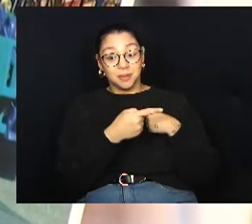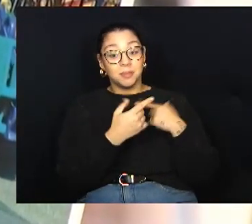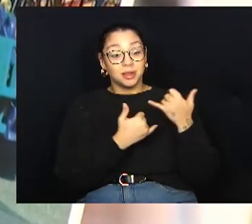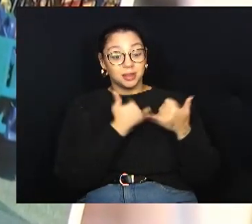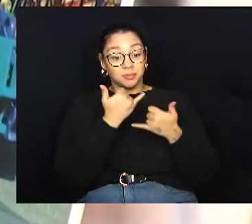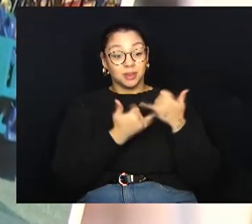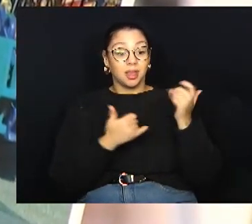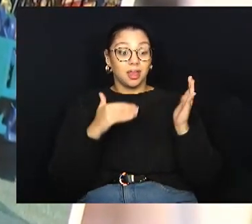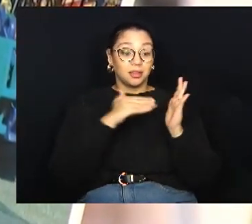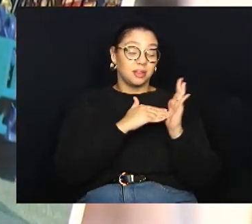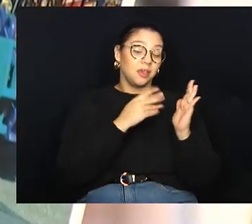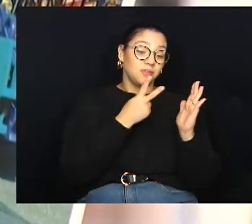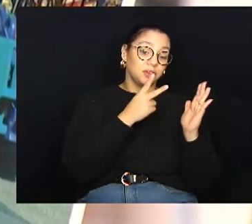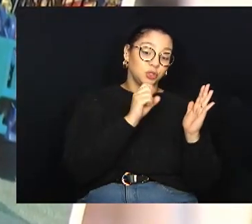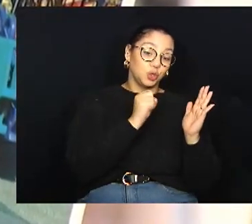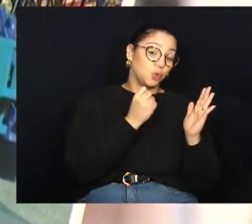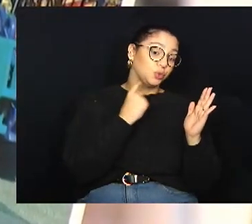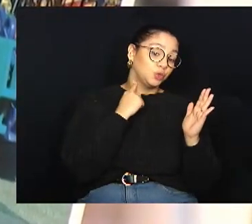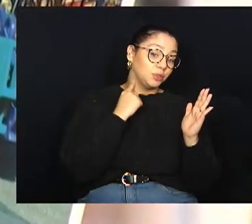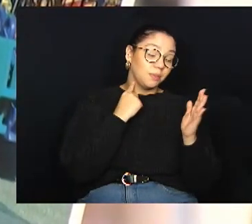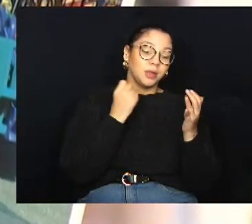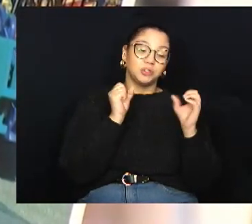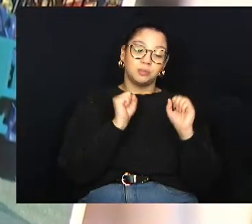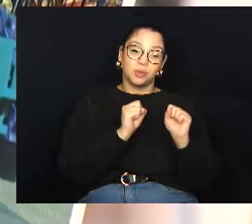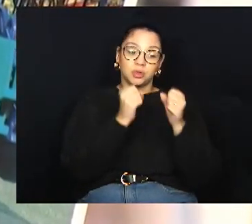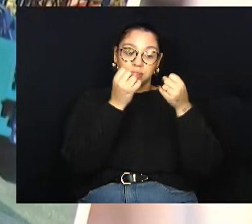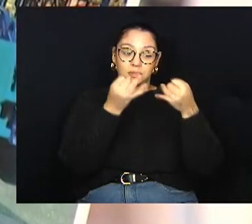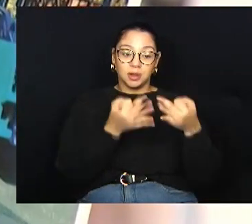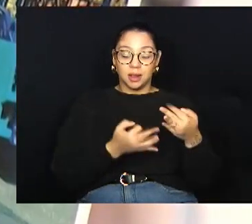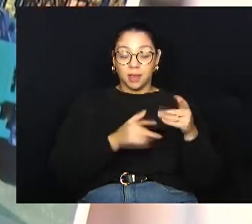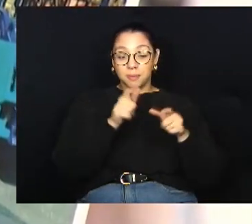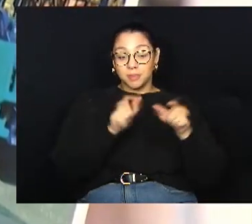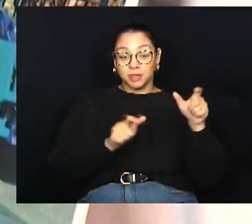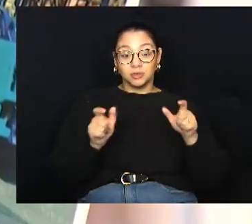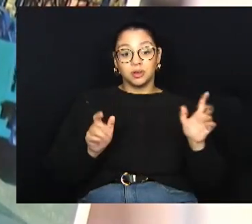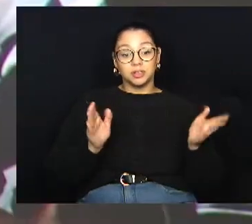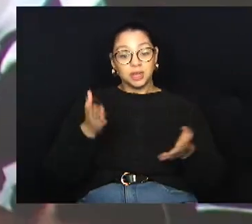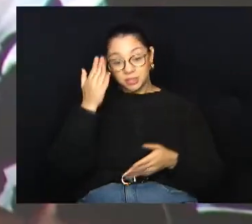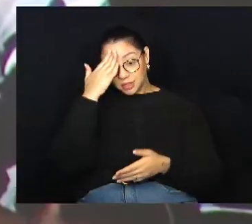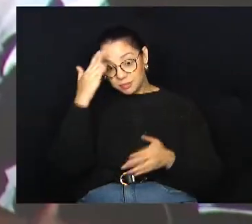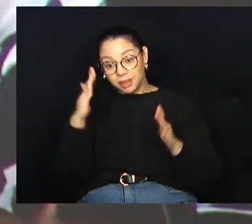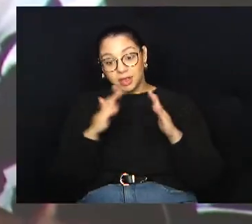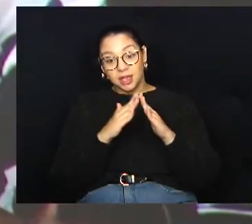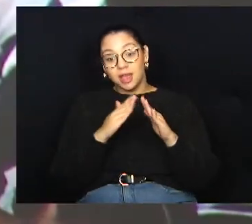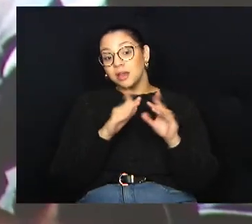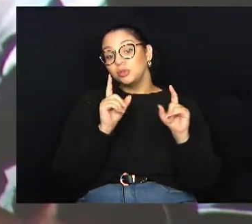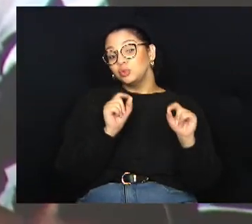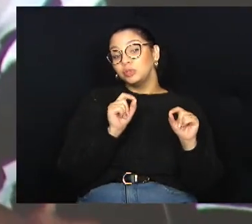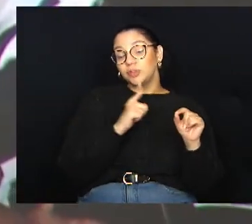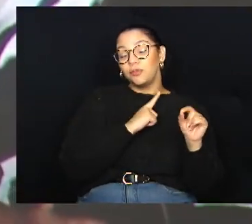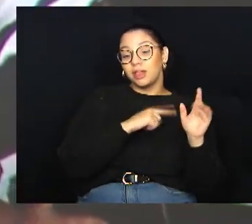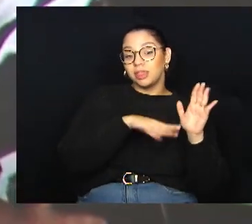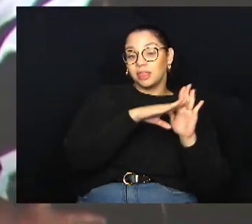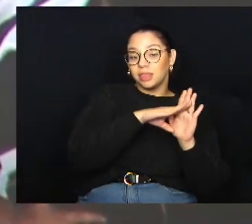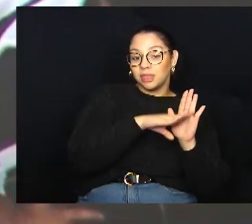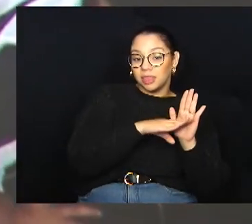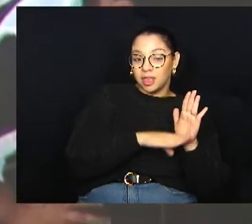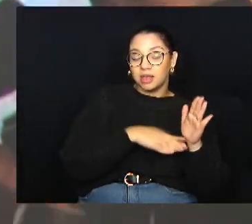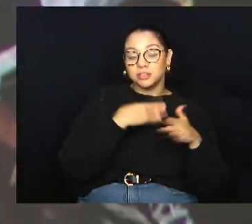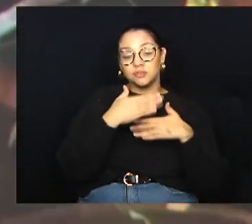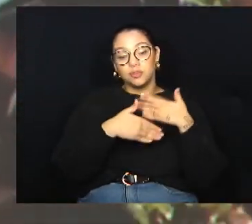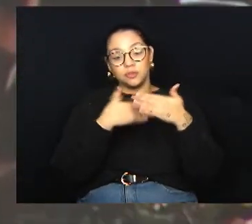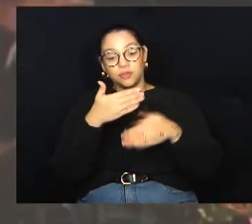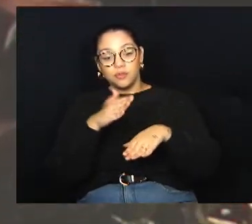dia 28 de maio. Fala um pouquinho aqui pra gente, para as pessoas saberem em casa, o que vai ter de atividade, o que vocês vão desenvolver, se